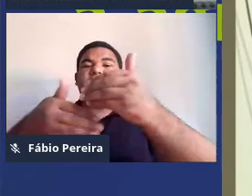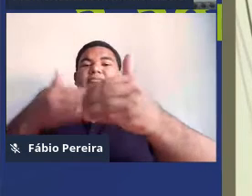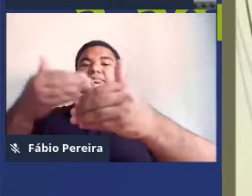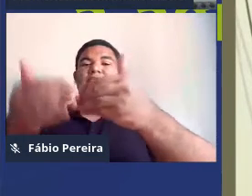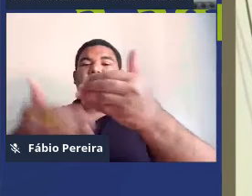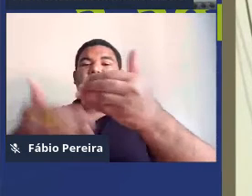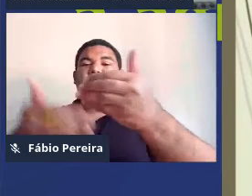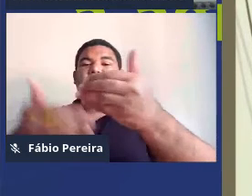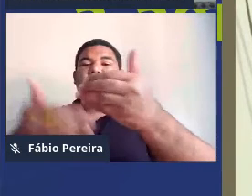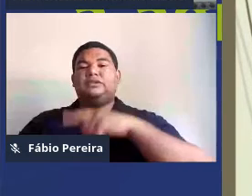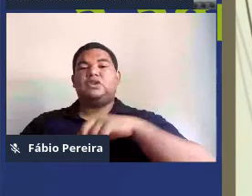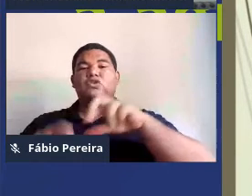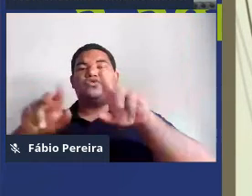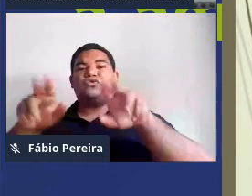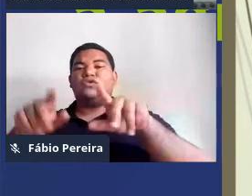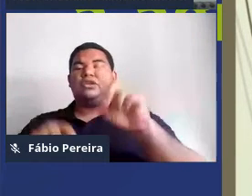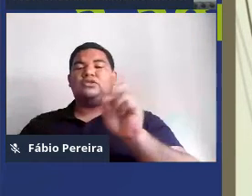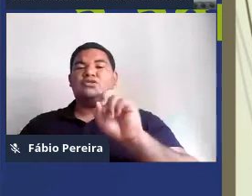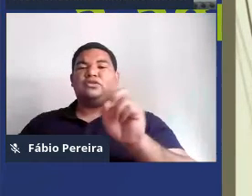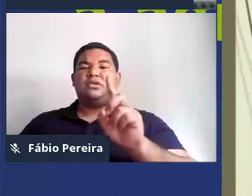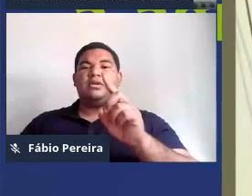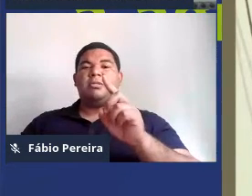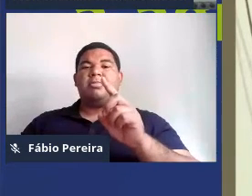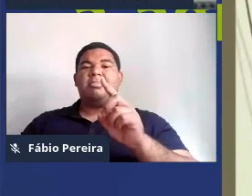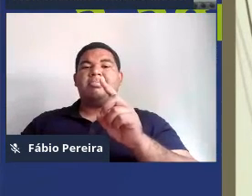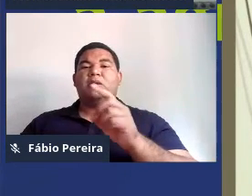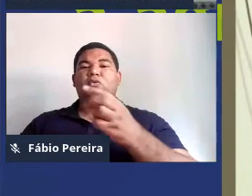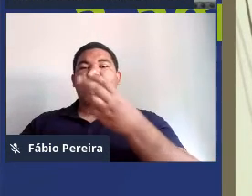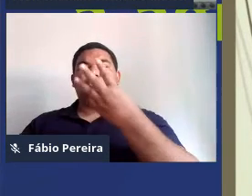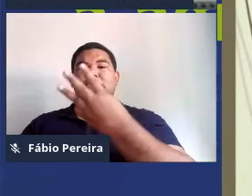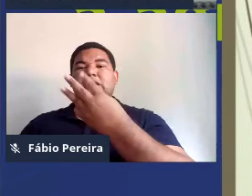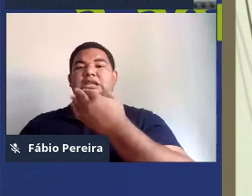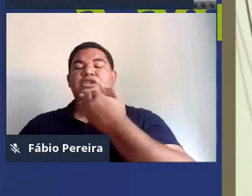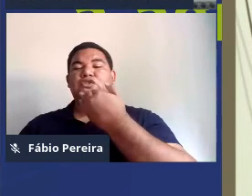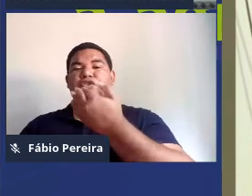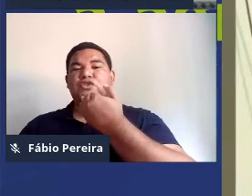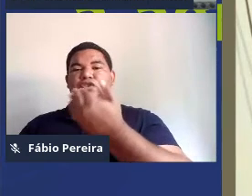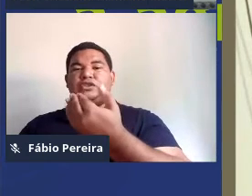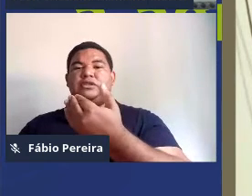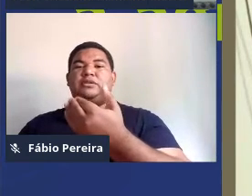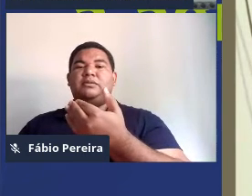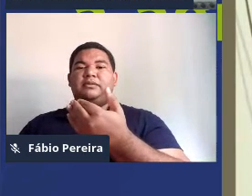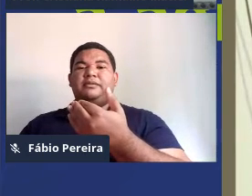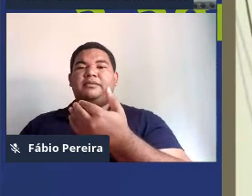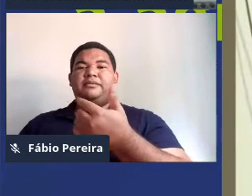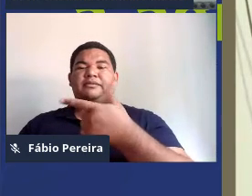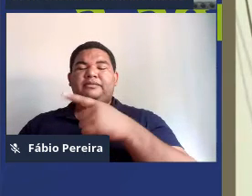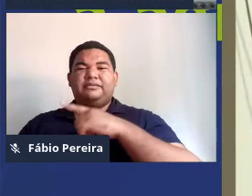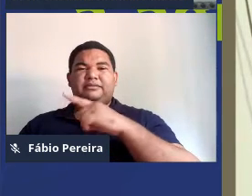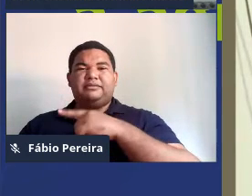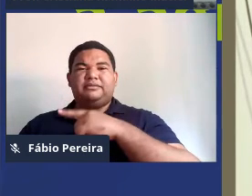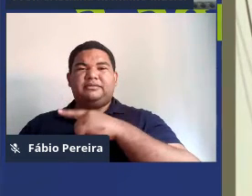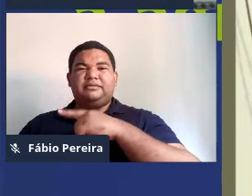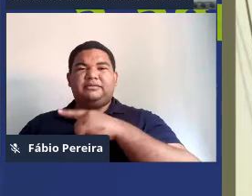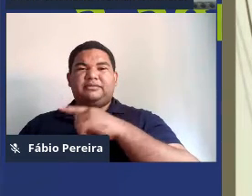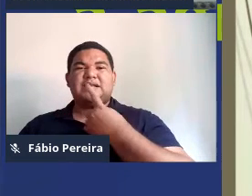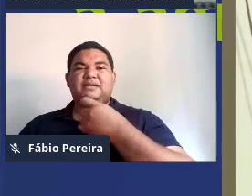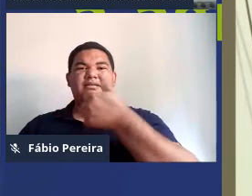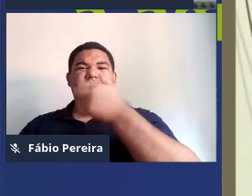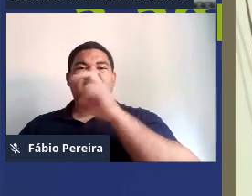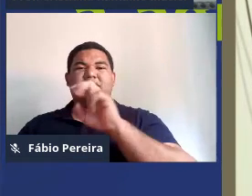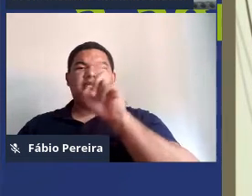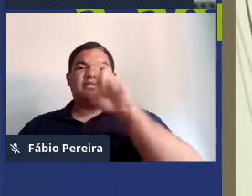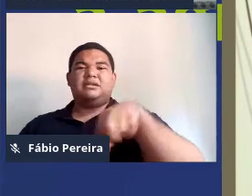tão diferentes assim, as três, na salinidade 0, e na salinidade 15 eu tenho uma terceira que é muito